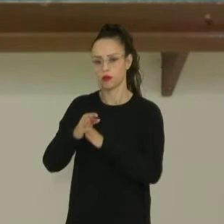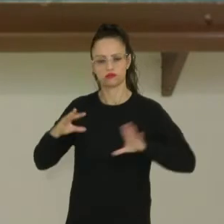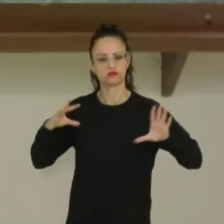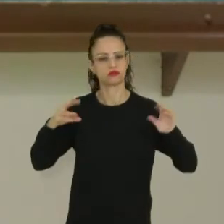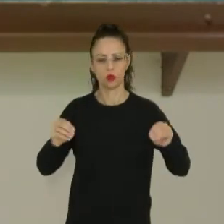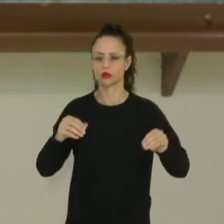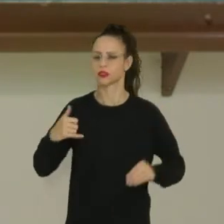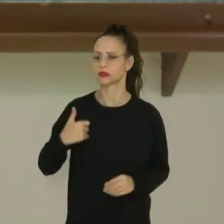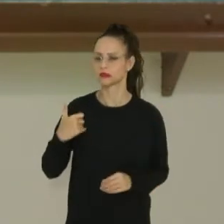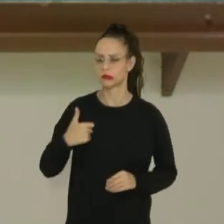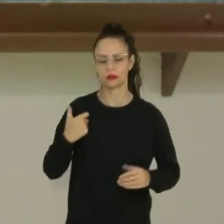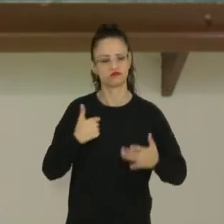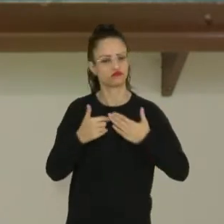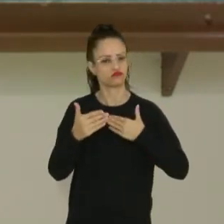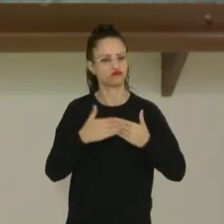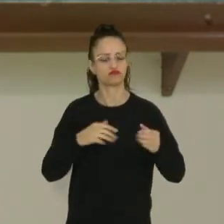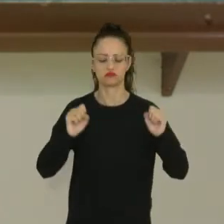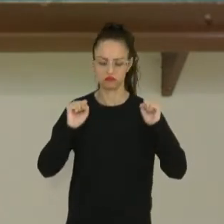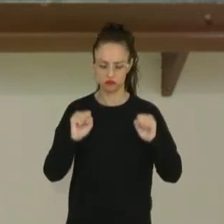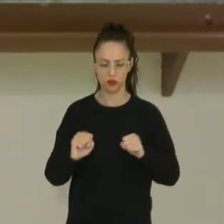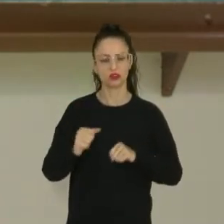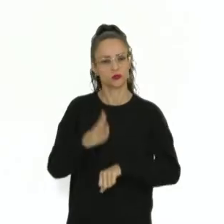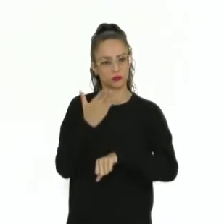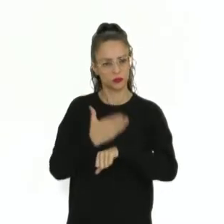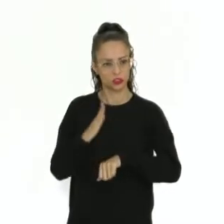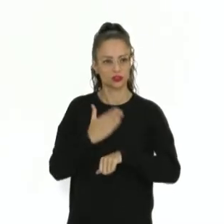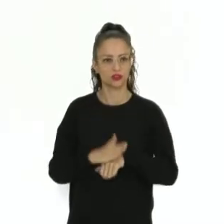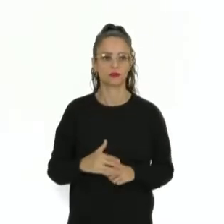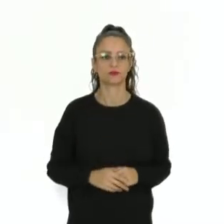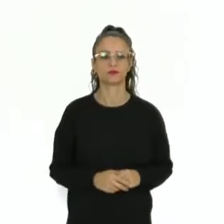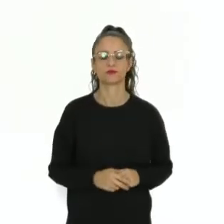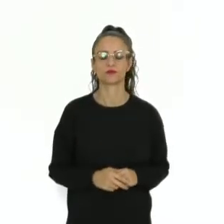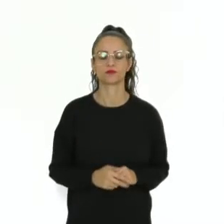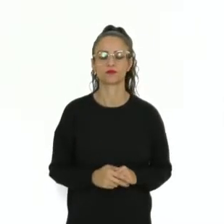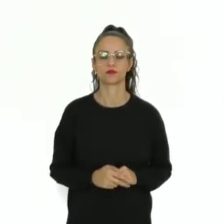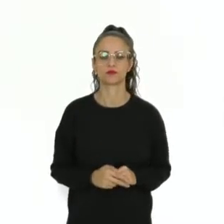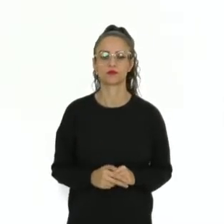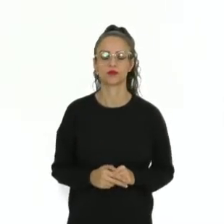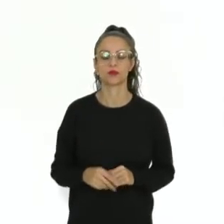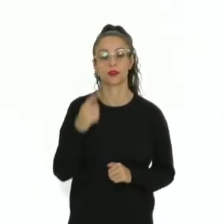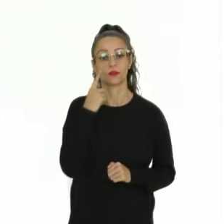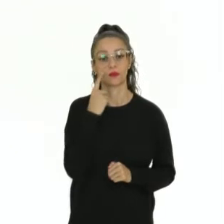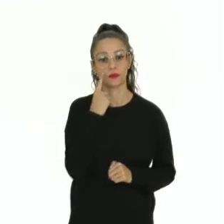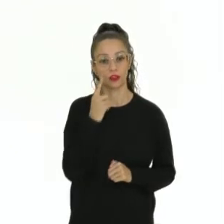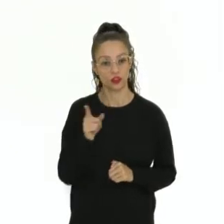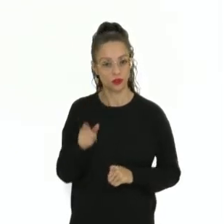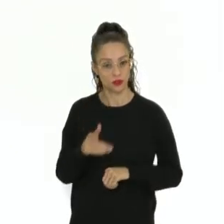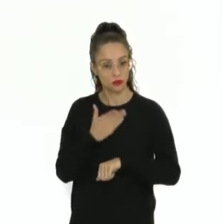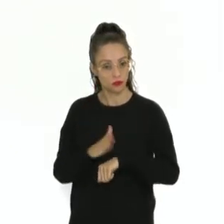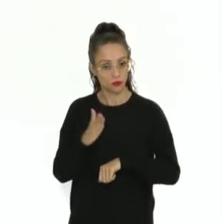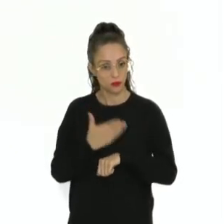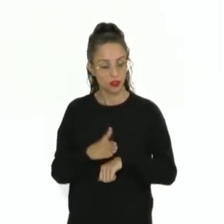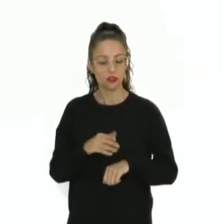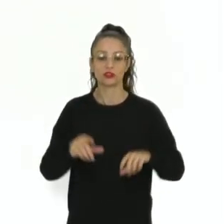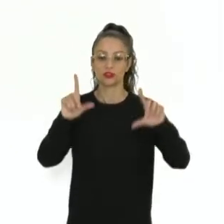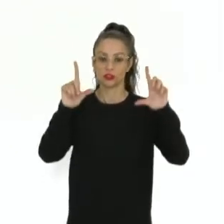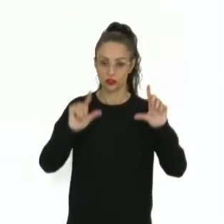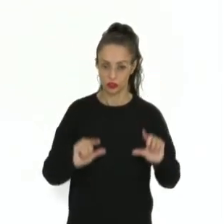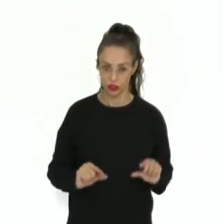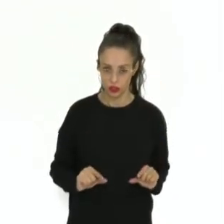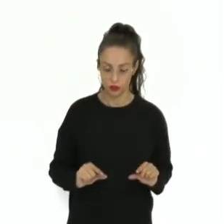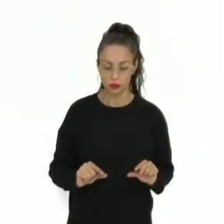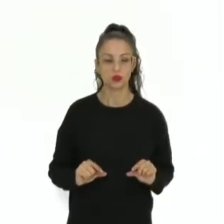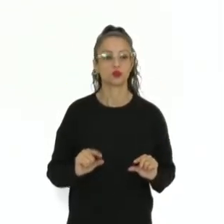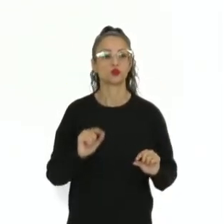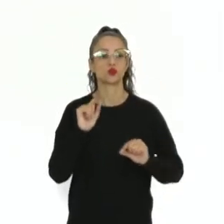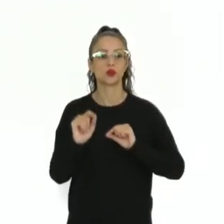as idades, né? Todo mundo pode estar realizando essa prática. E olha, vejam bem, a prática ela ajuda a diminuir a